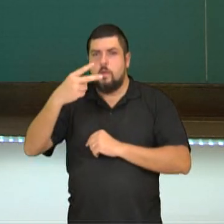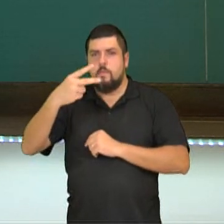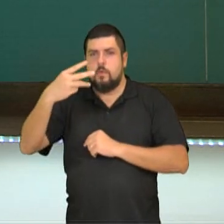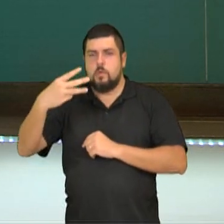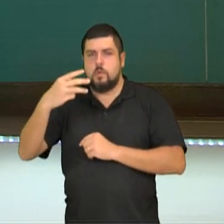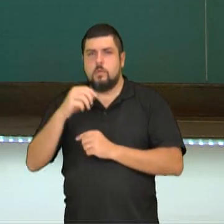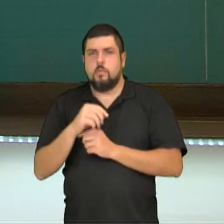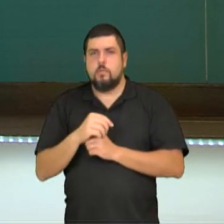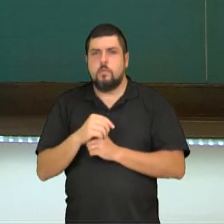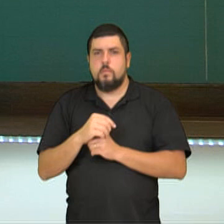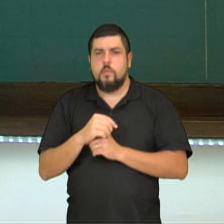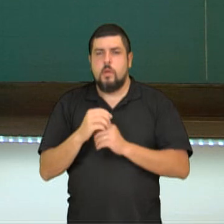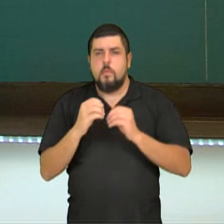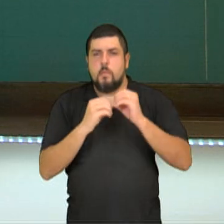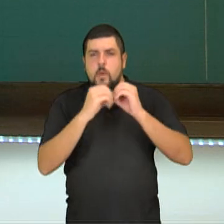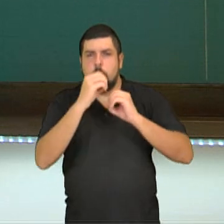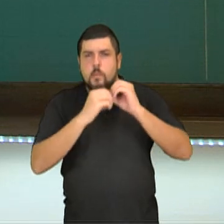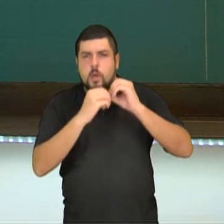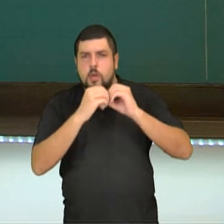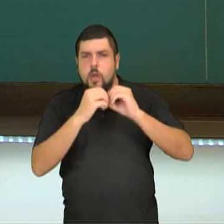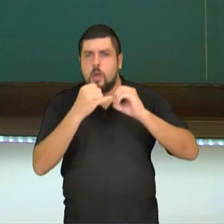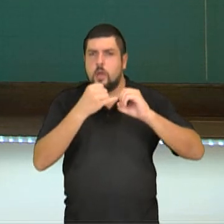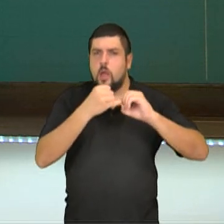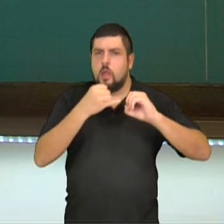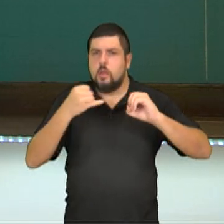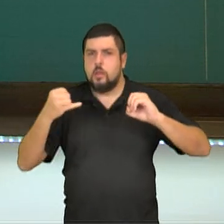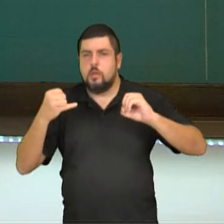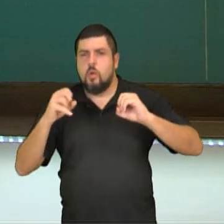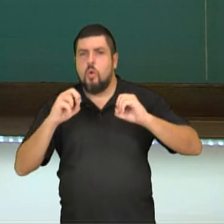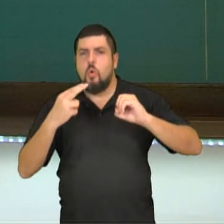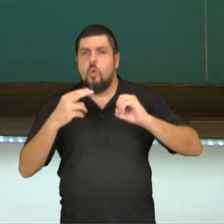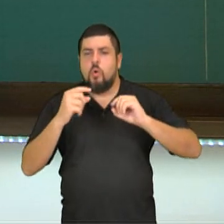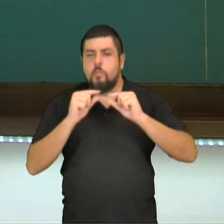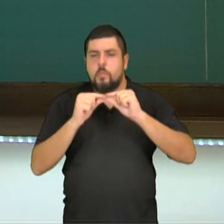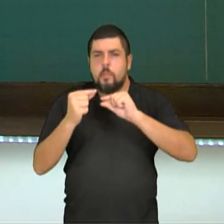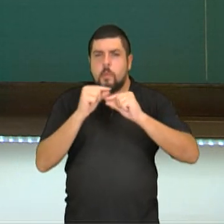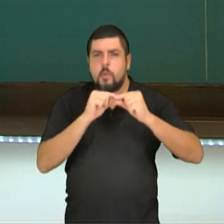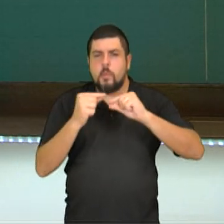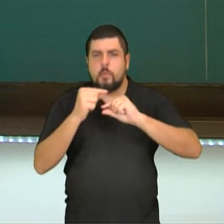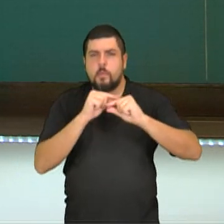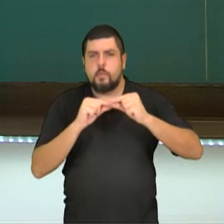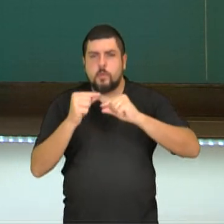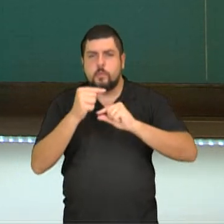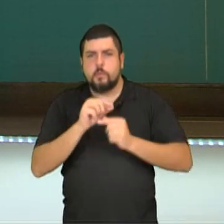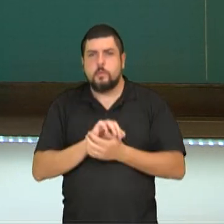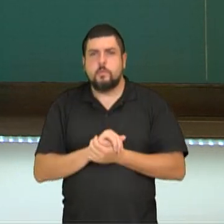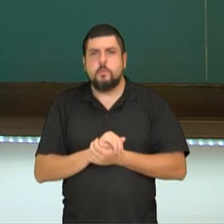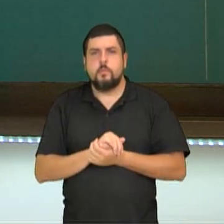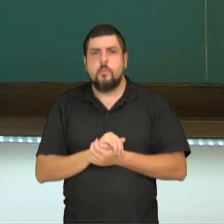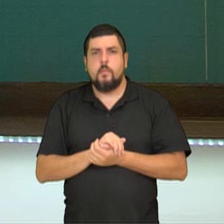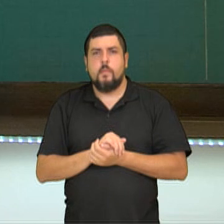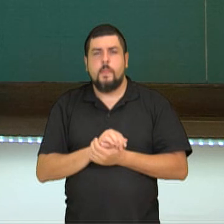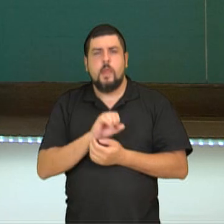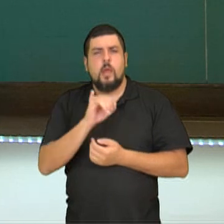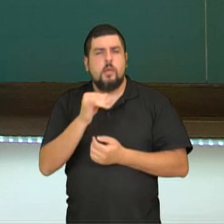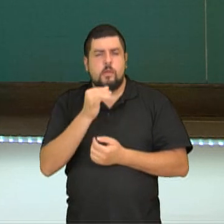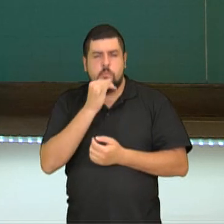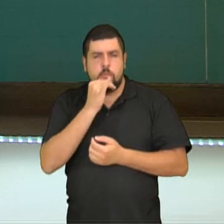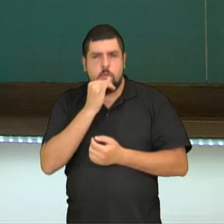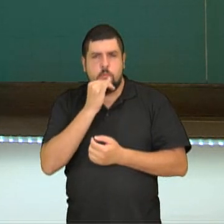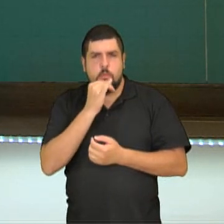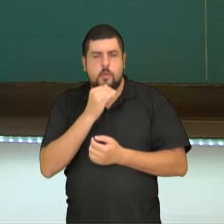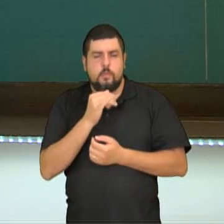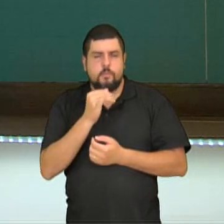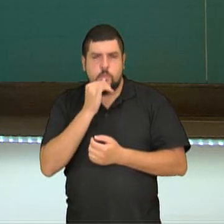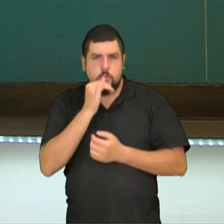moléculas, íons ou partículas. O mol está para a química, assim como a dúzia está para o nosso dia a dia. Se eu digo para vocês que eu tenho uma dúzia de balas,